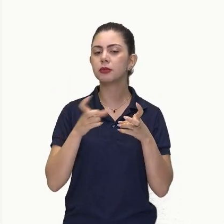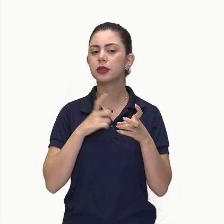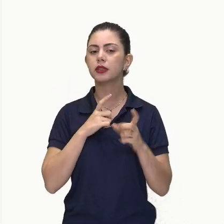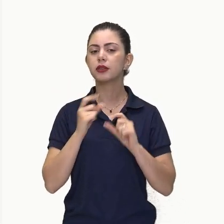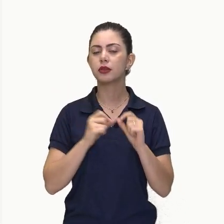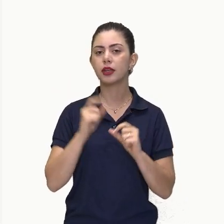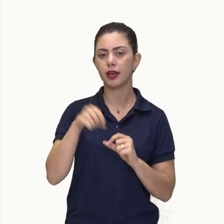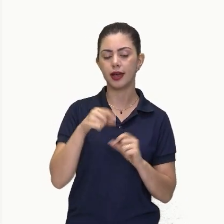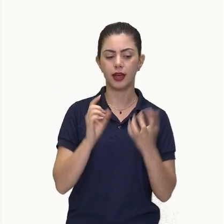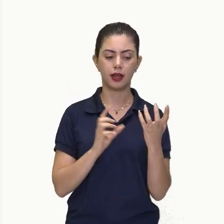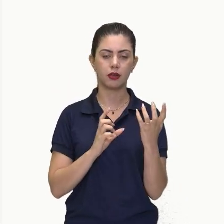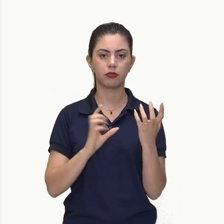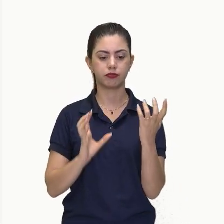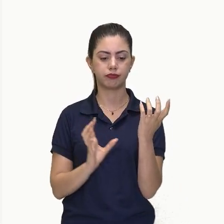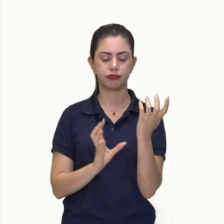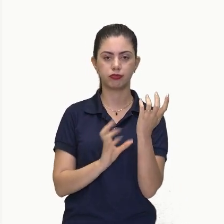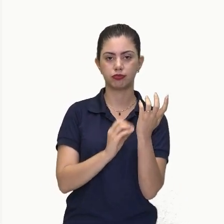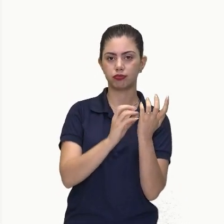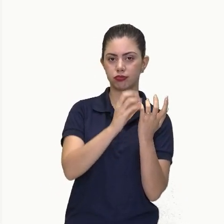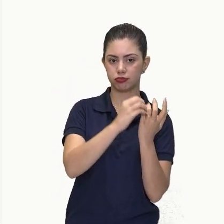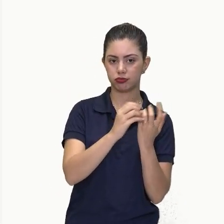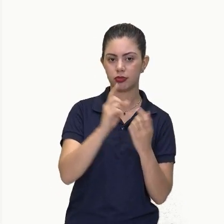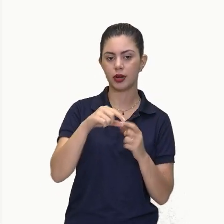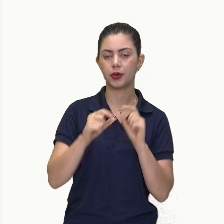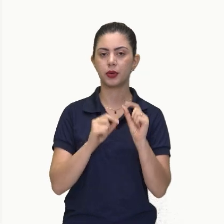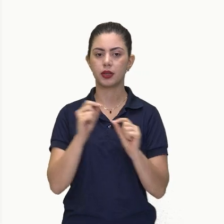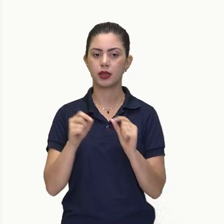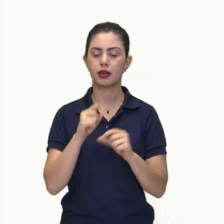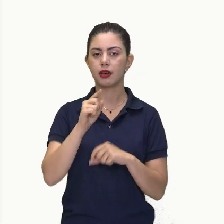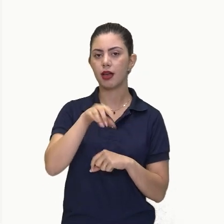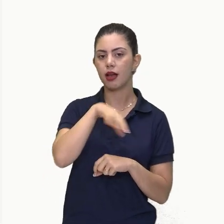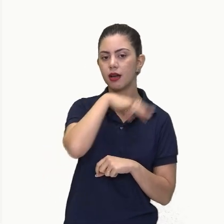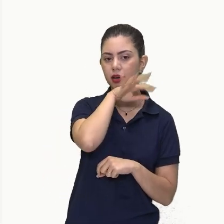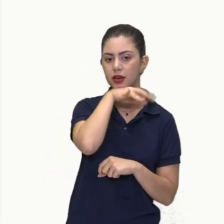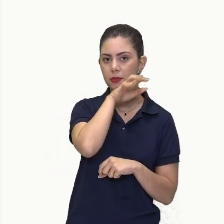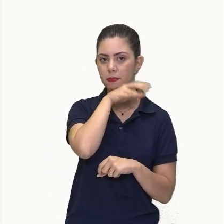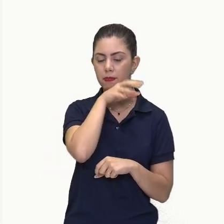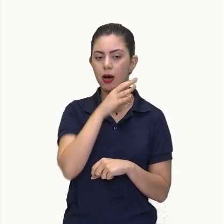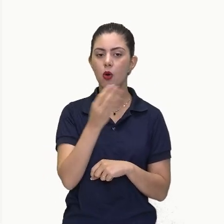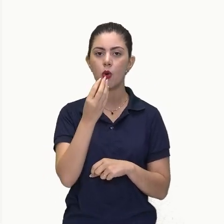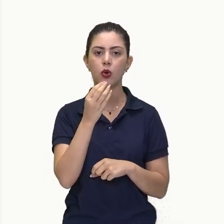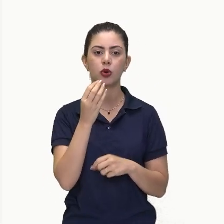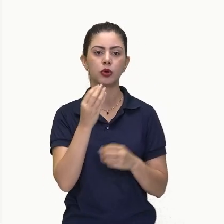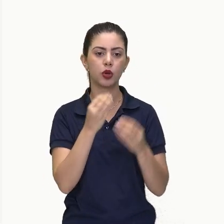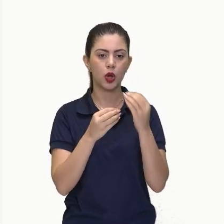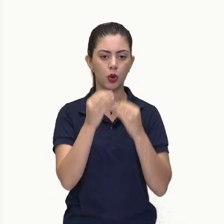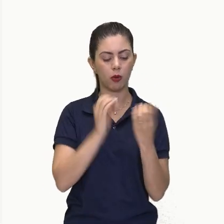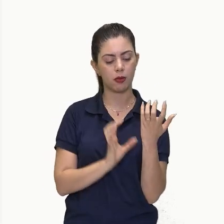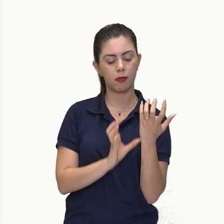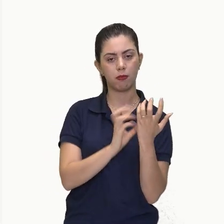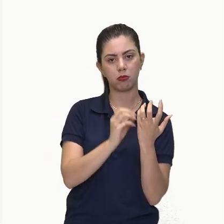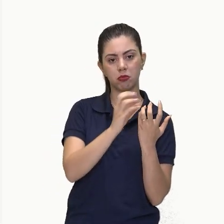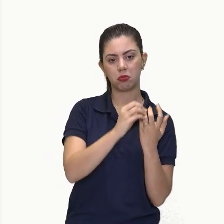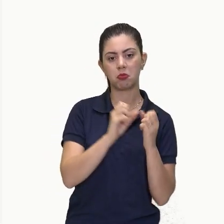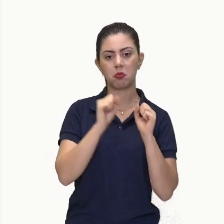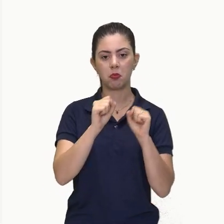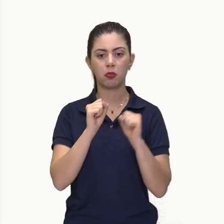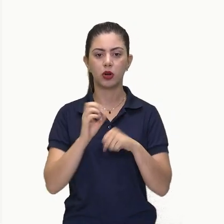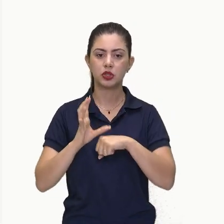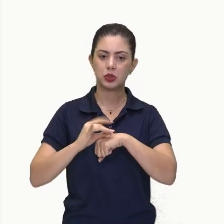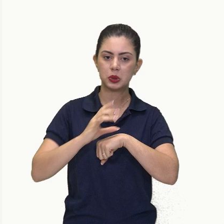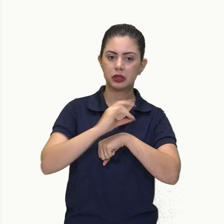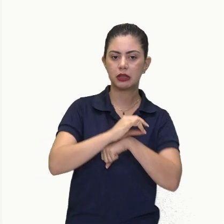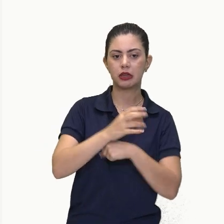Os consumidores primários são aqueles herbívoros que vão se alimentar dessa planta. Né? Pode ser um grilo, um